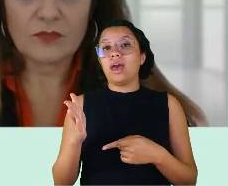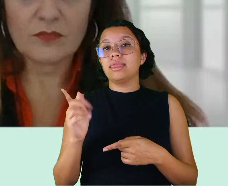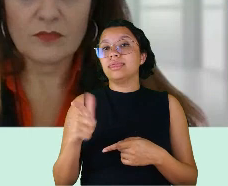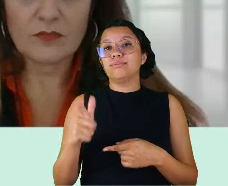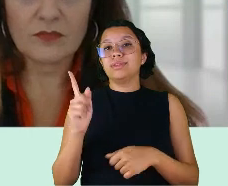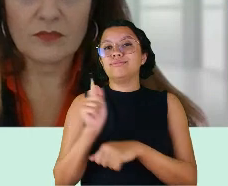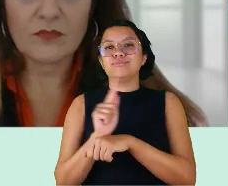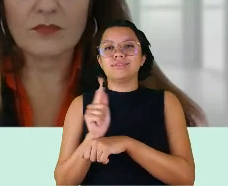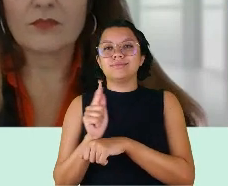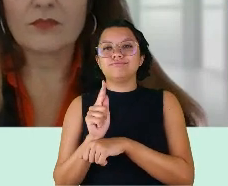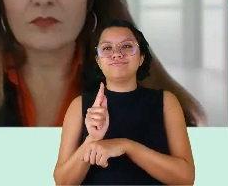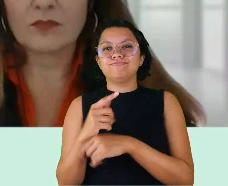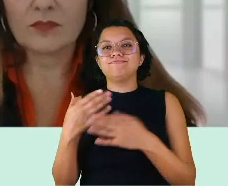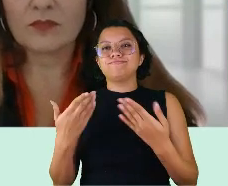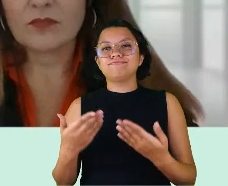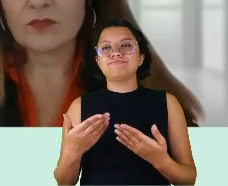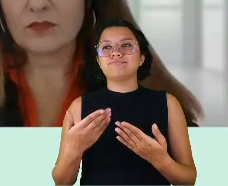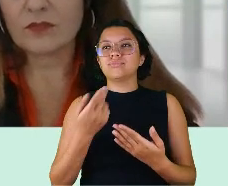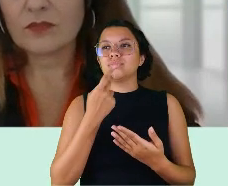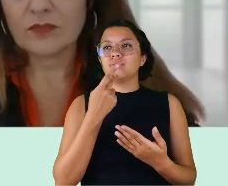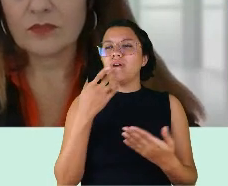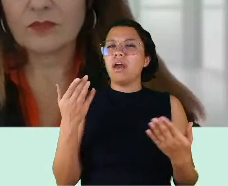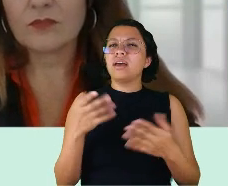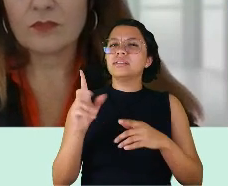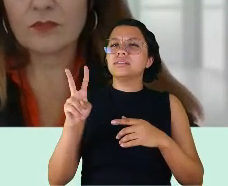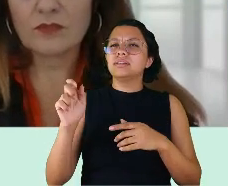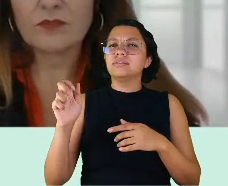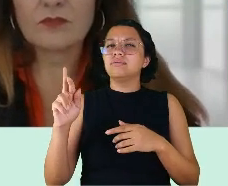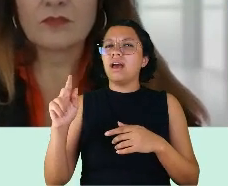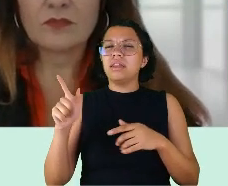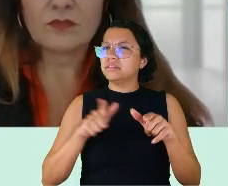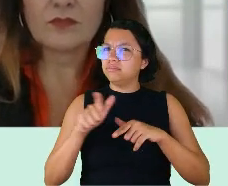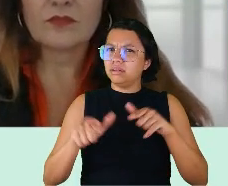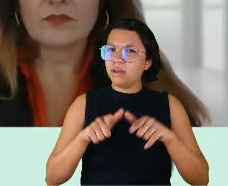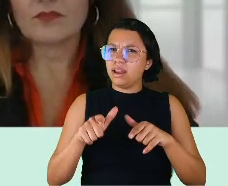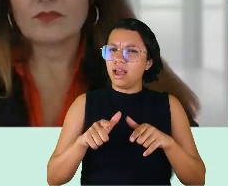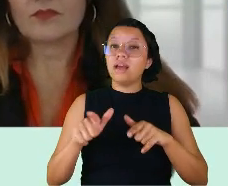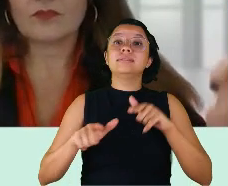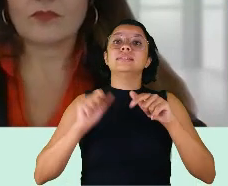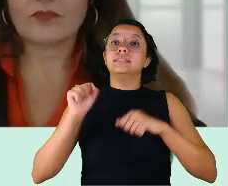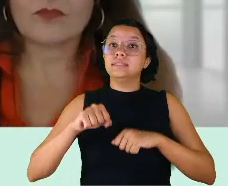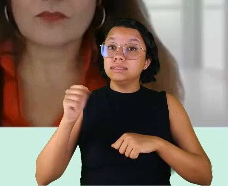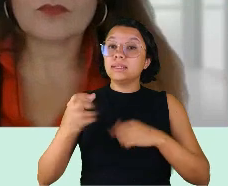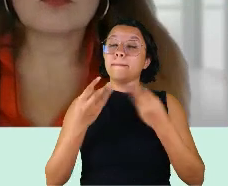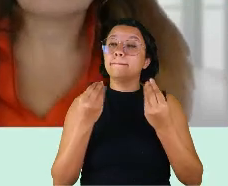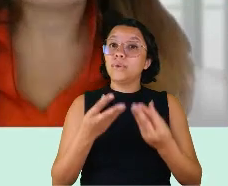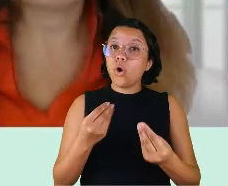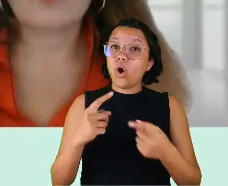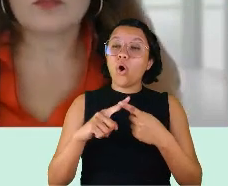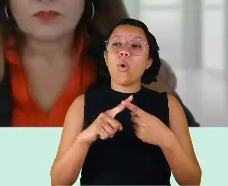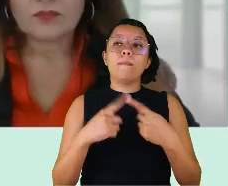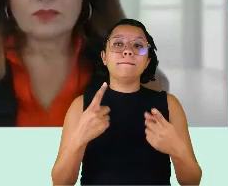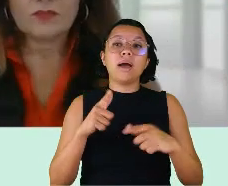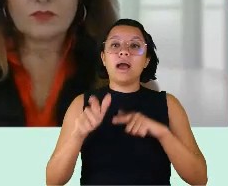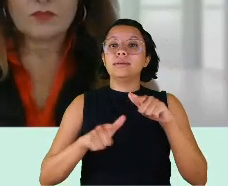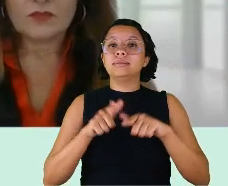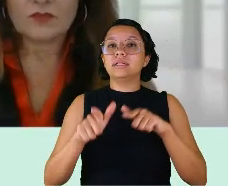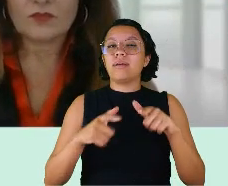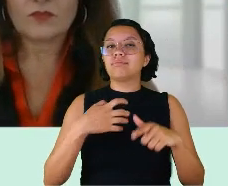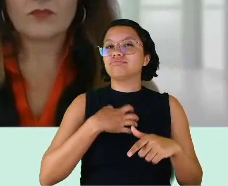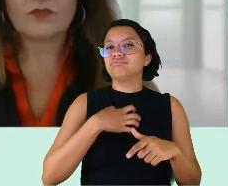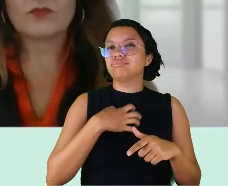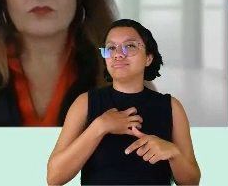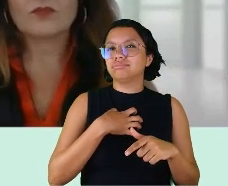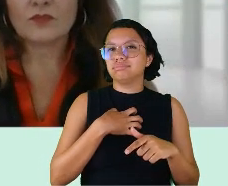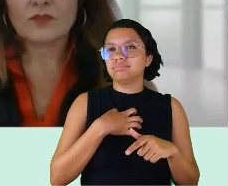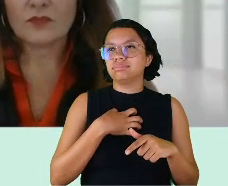gestão. Porque a gente fala, mas essas varas não trabalharam? Trabalharam muito, mas trabalharam de